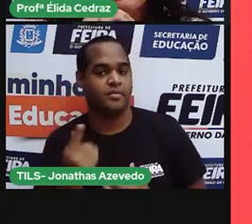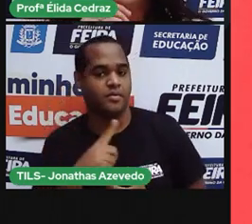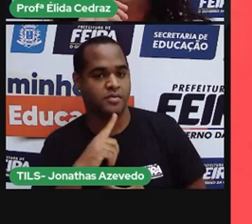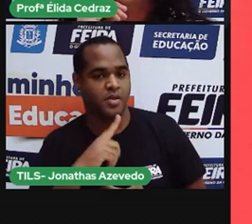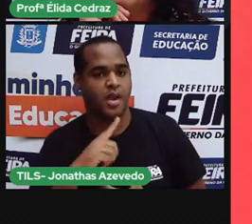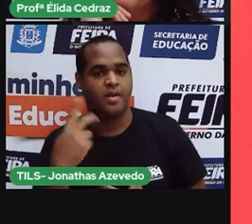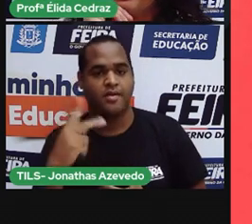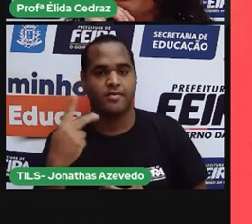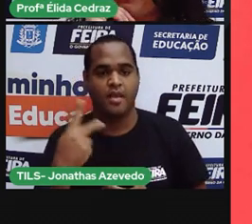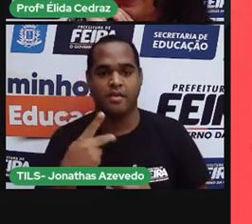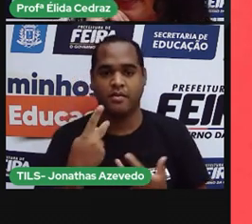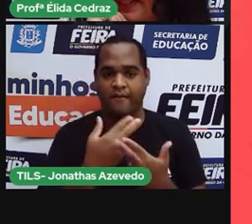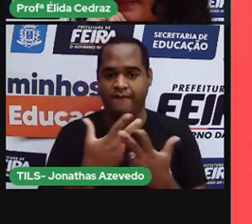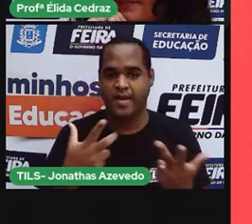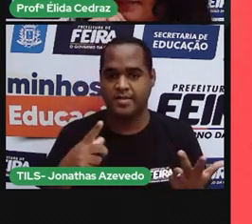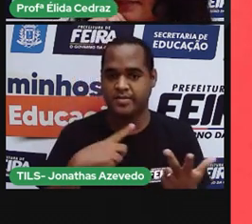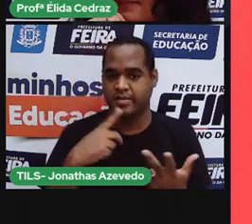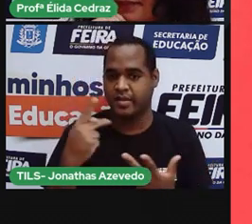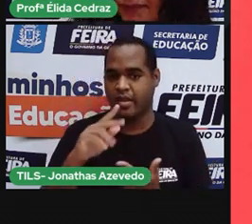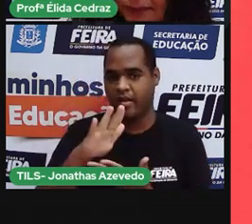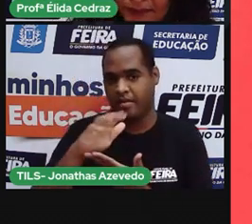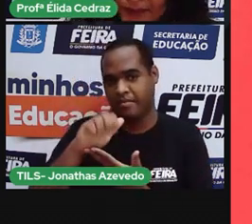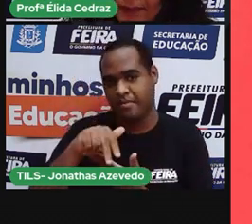a banda da Dona Wanda?